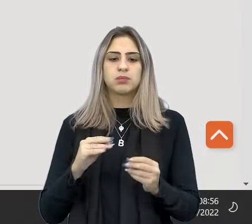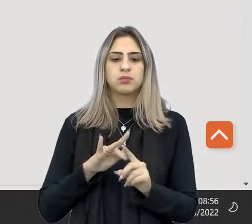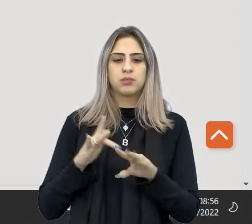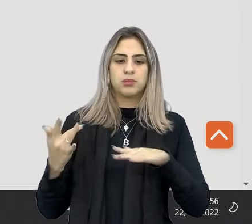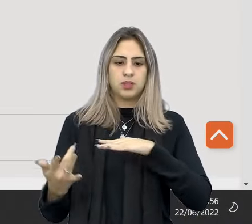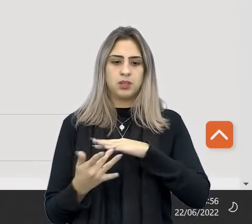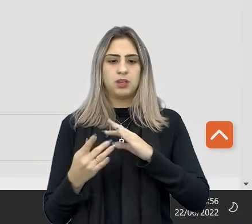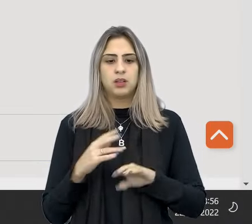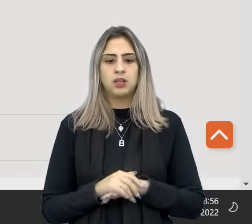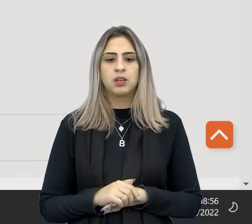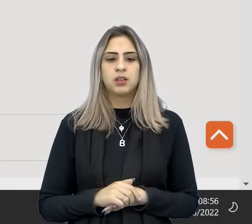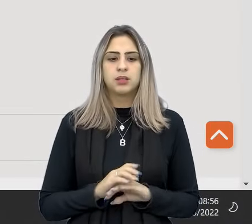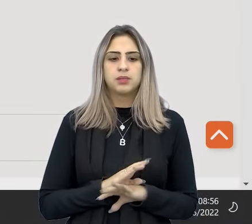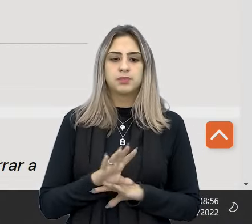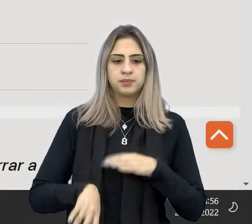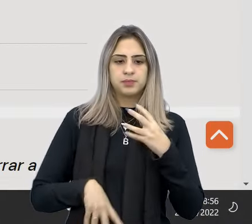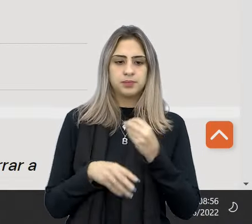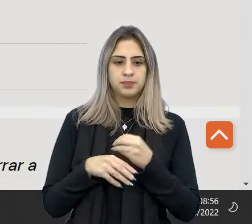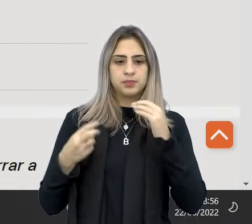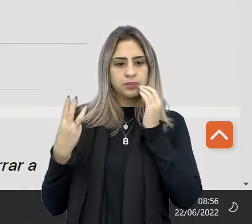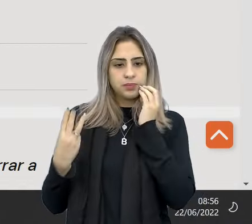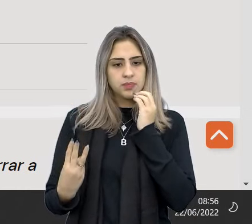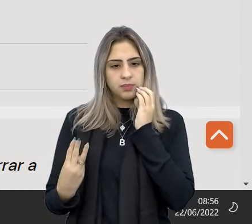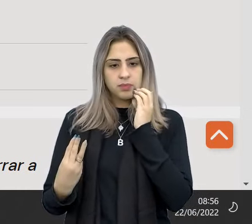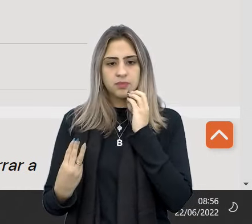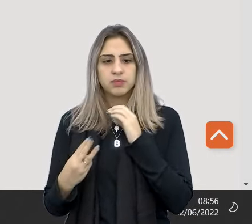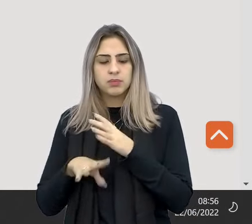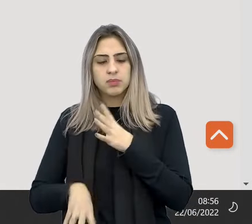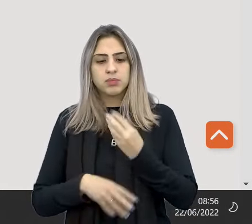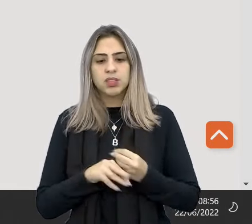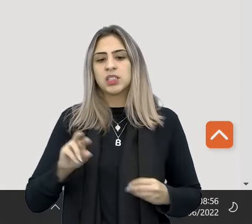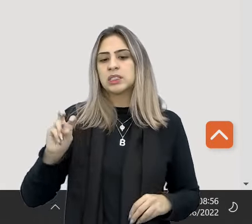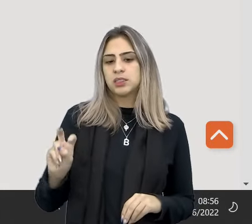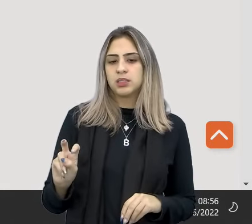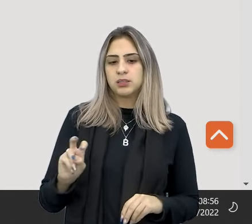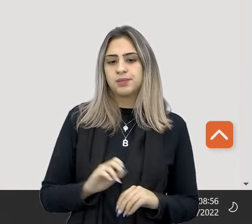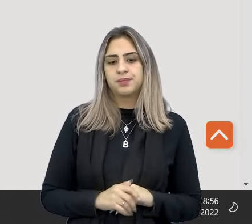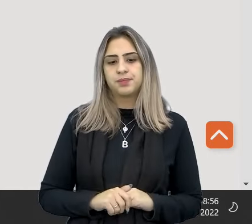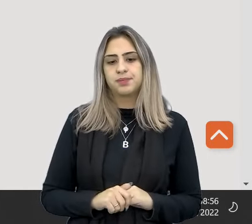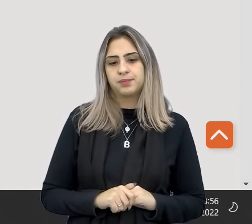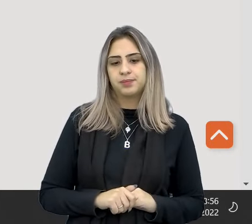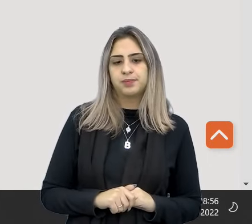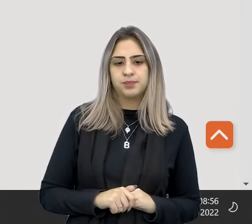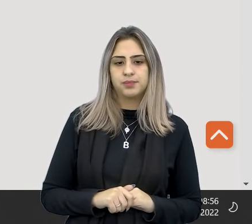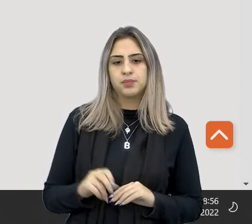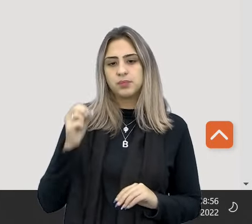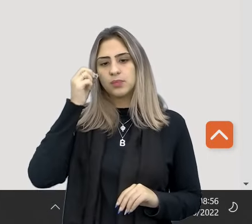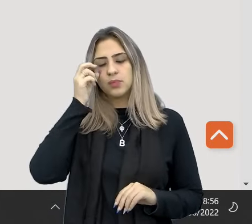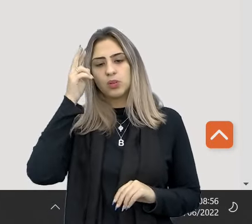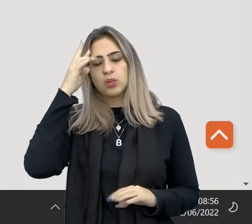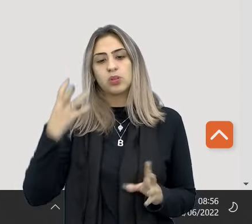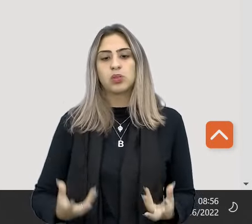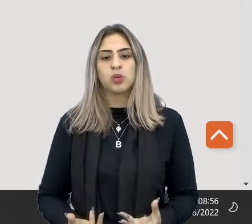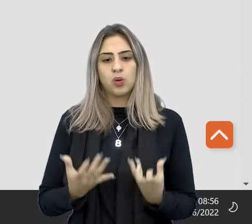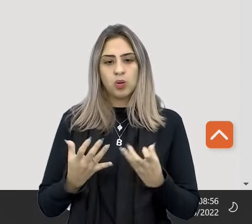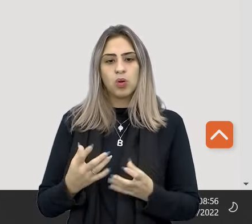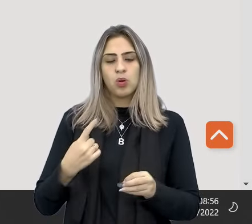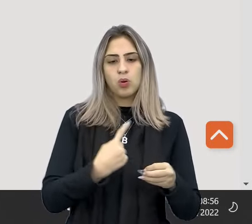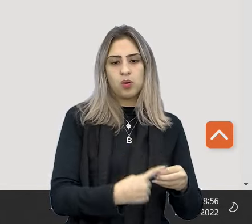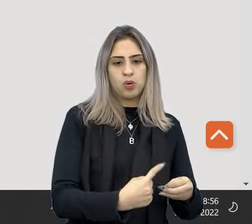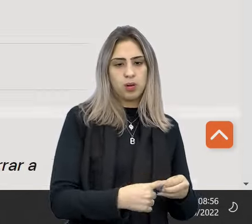Tem também aqui o componente 3 e o componente 5 Sim. do aprofundamento, a cultura do solo, do campo, a